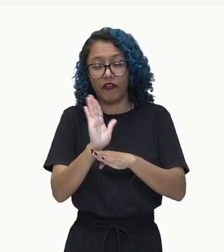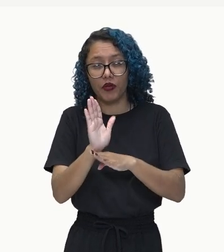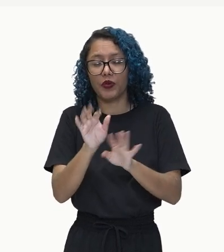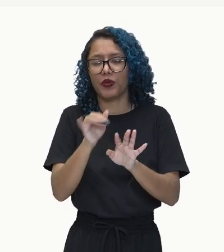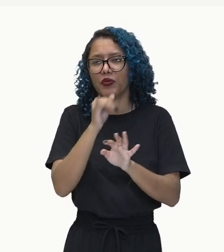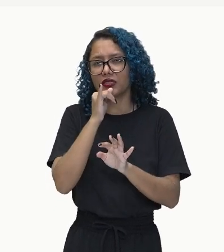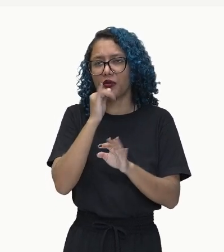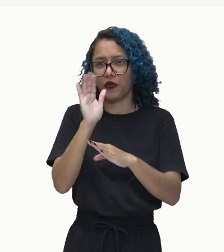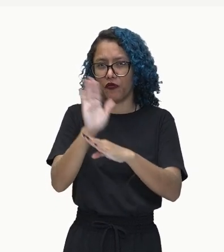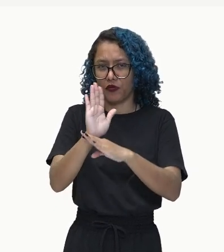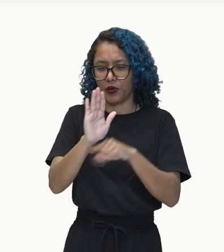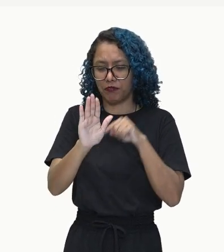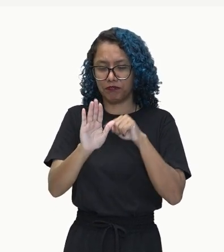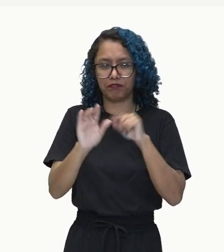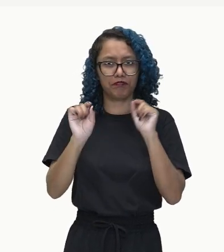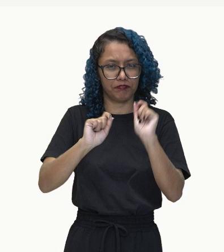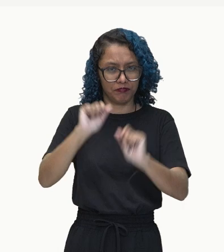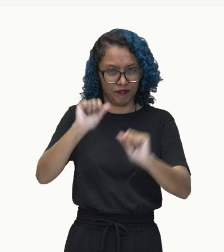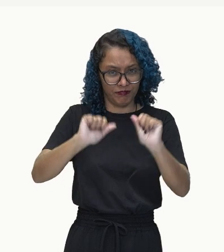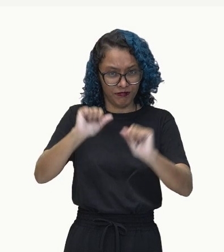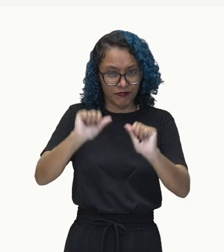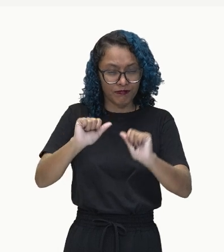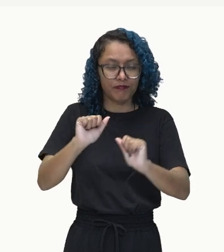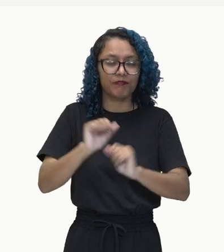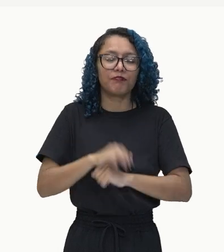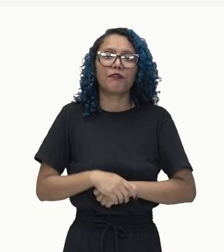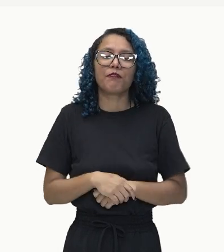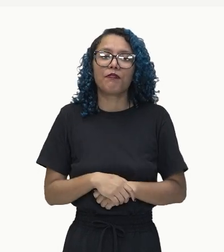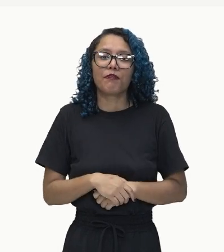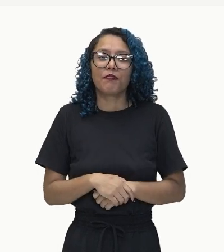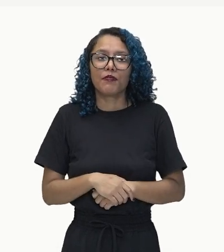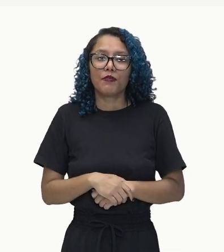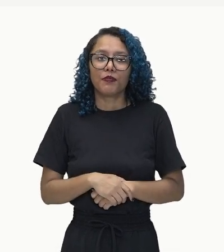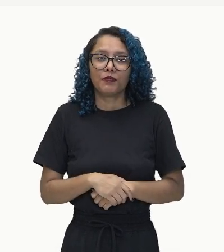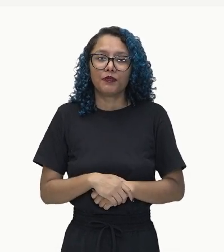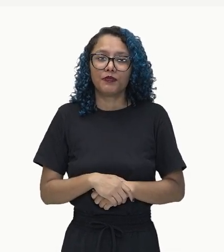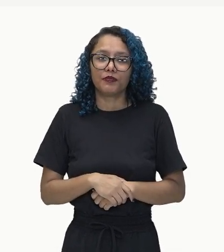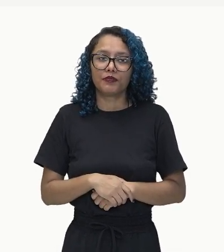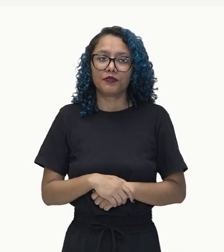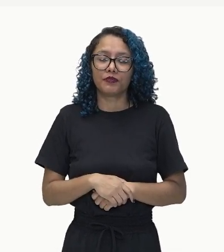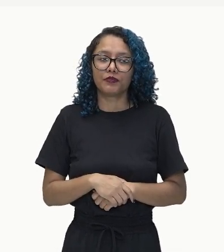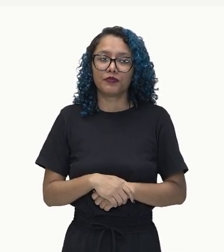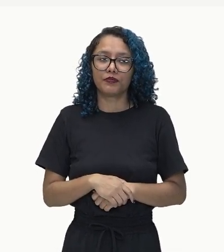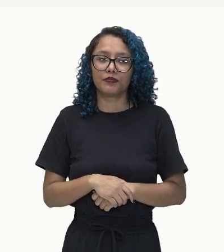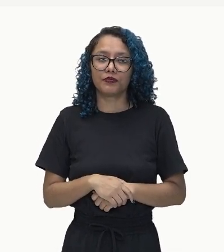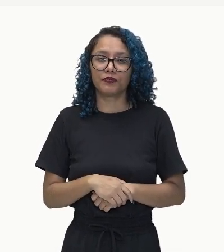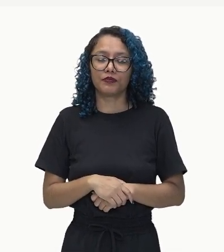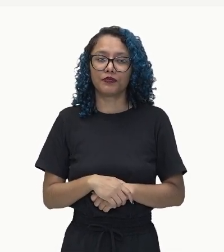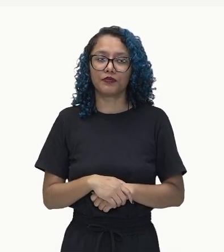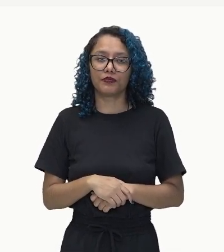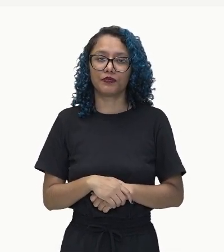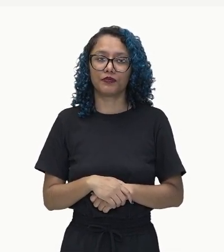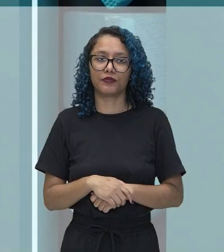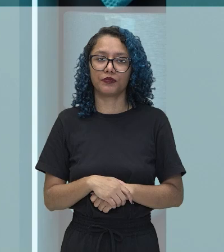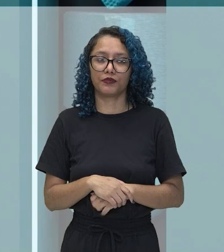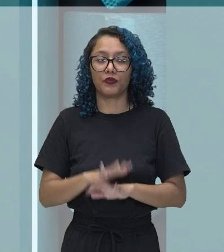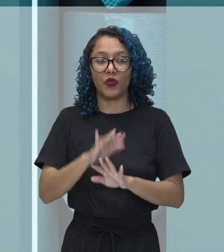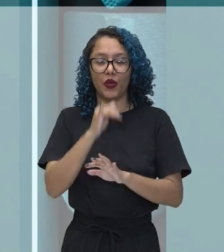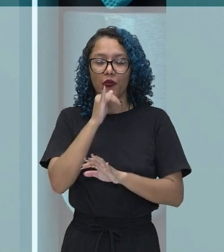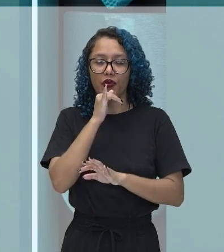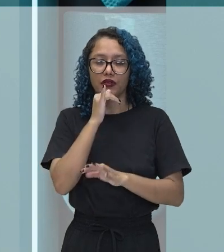filme. Então, geralmente, né, as grandes, vou falar assim dos filmes